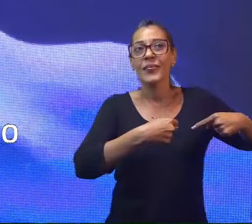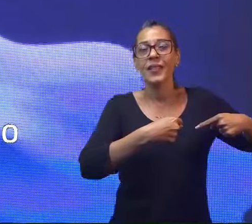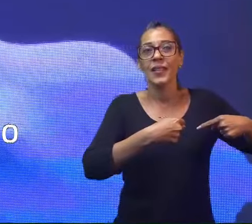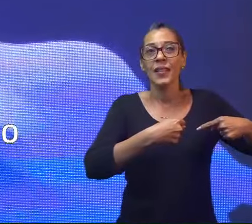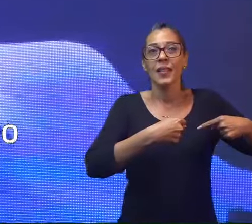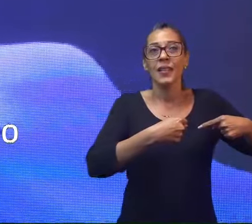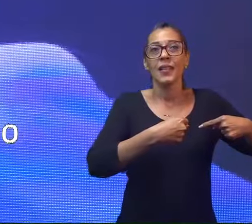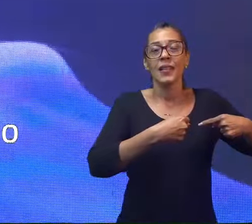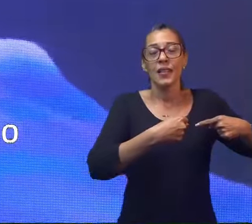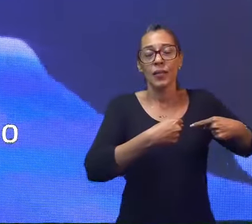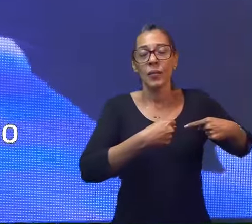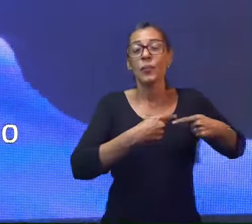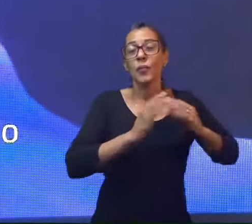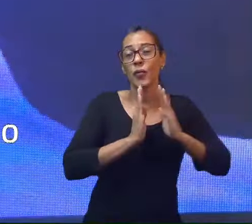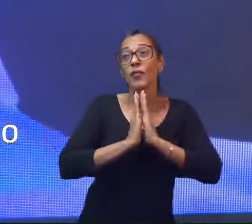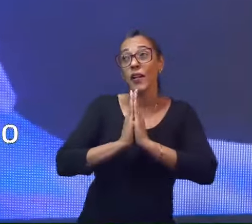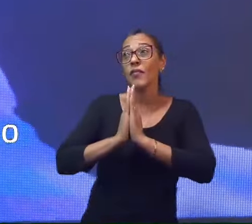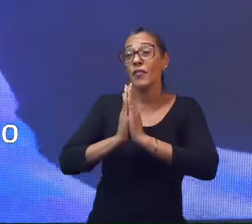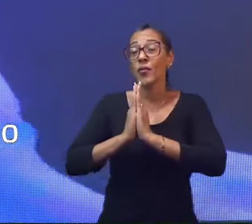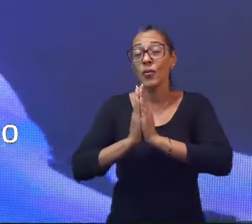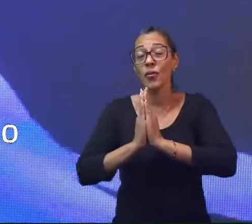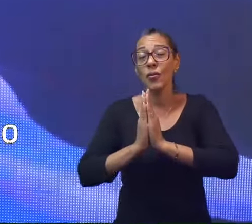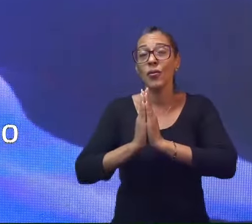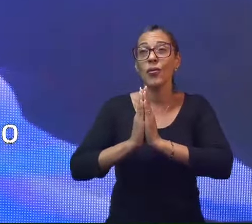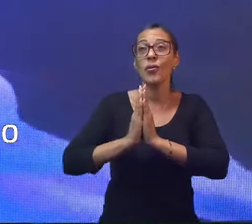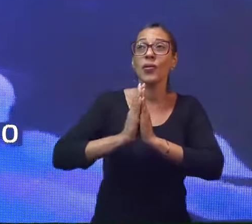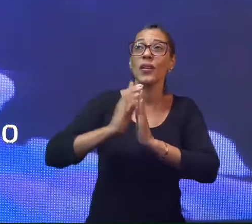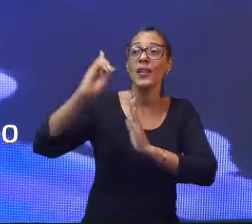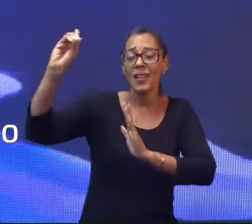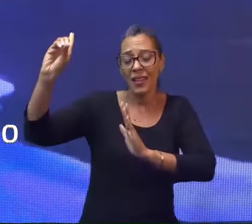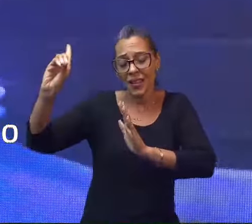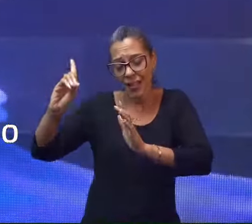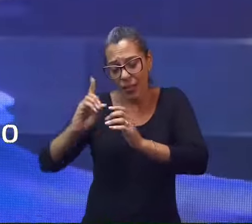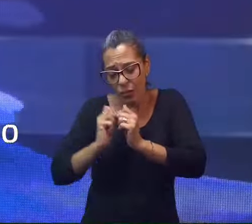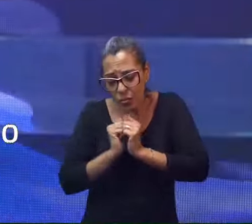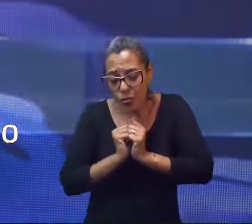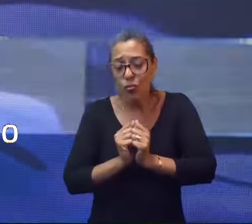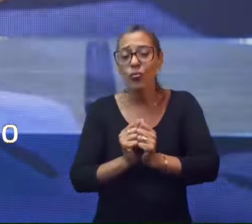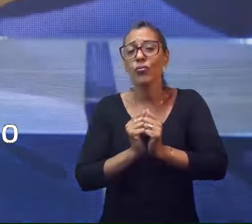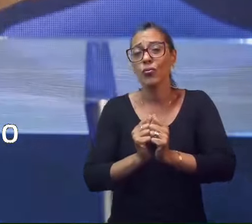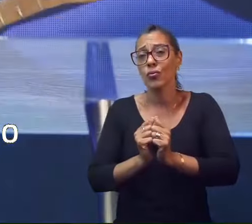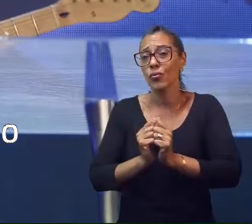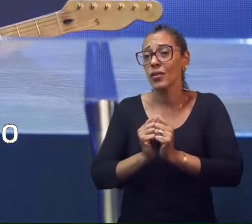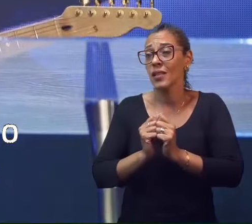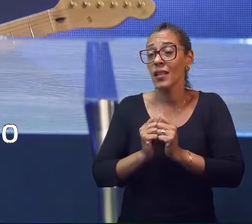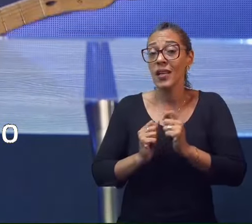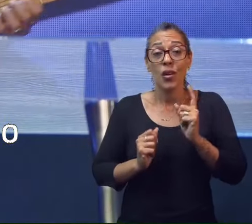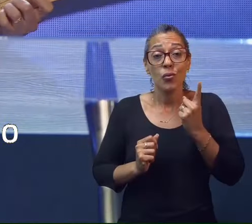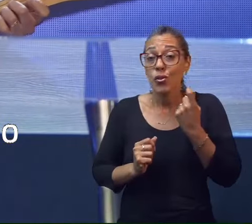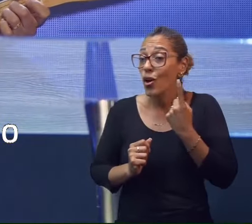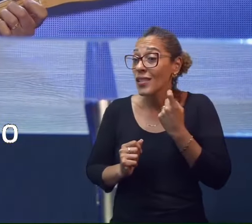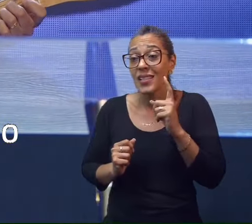não não me deixe só no caminho peça ele